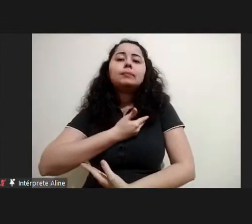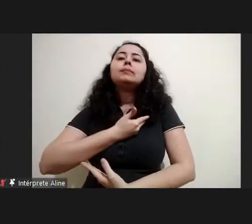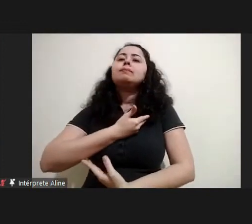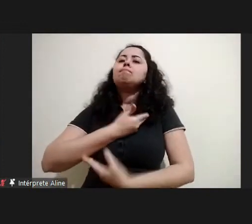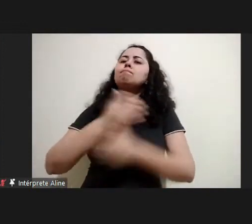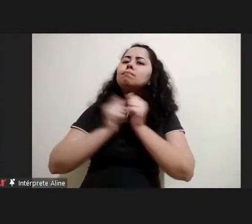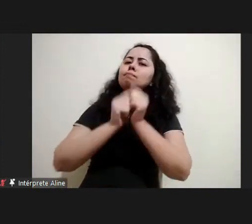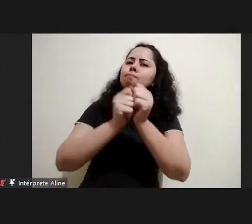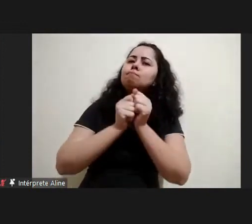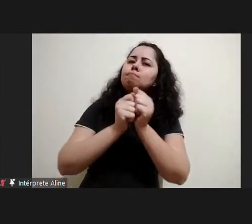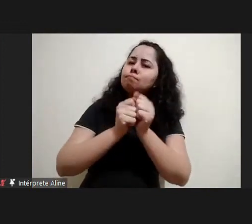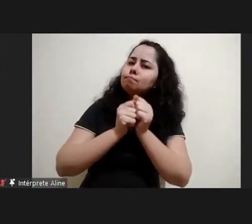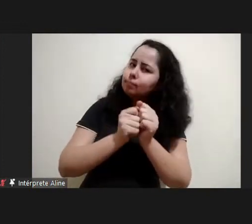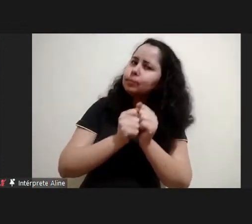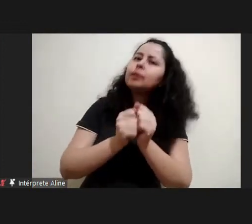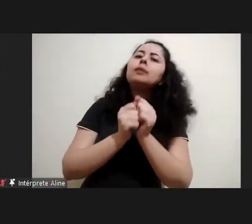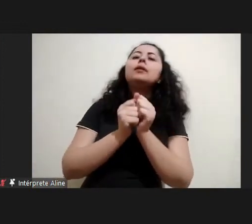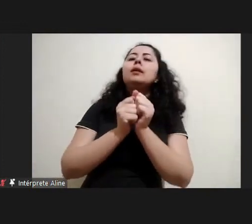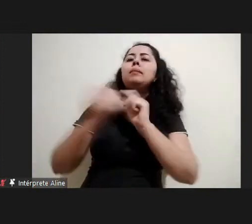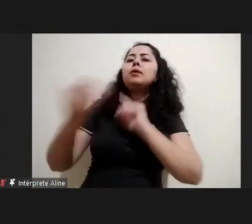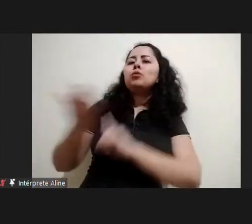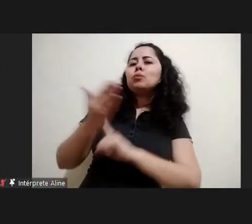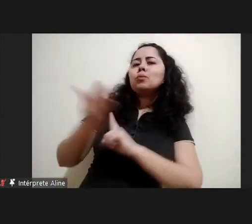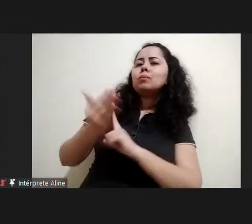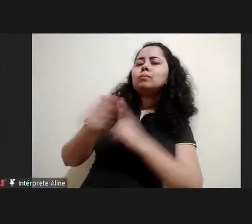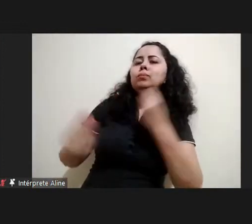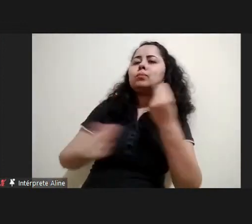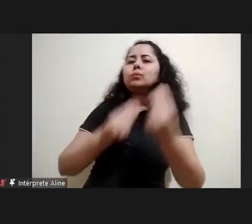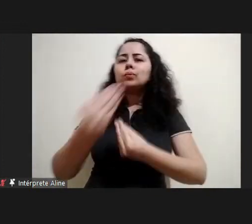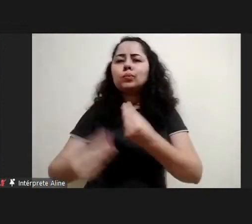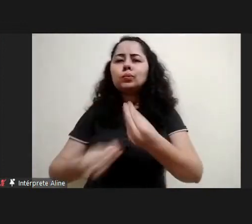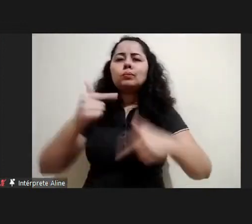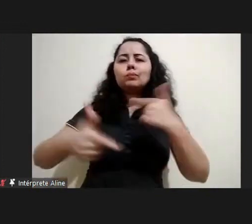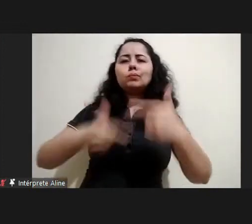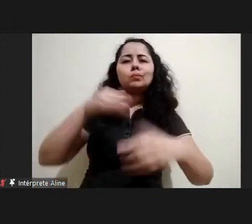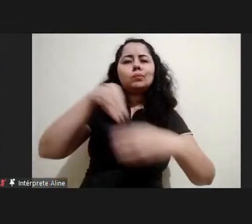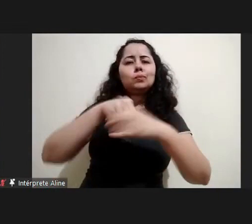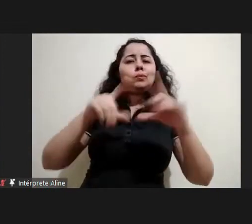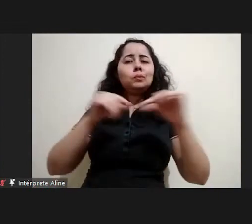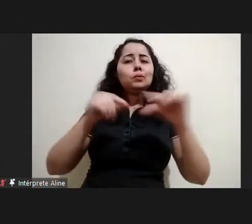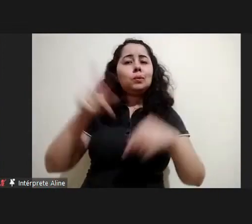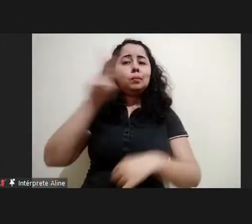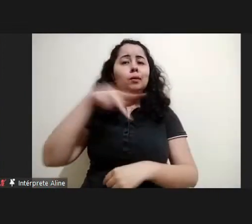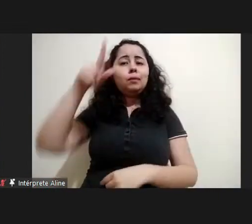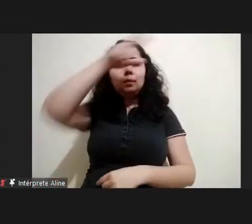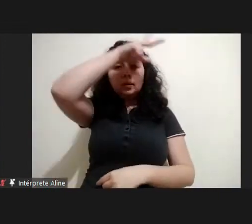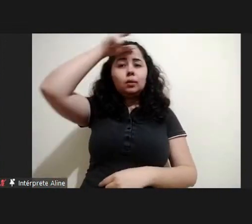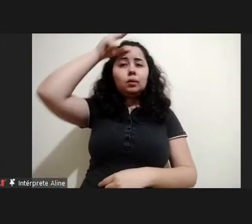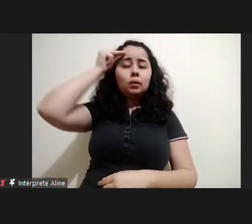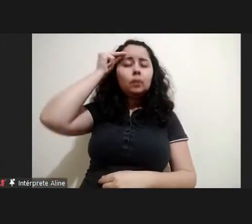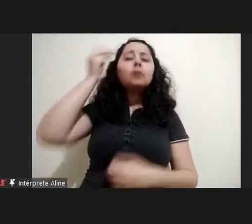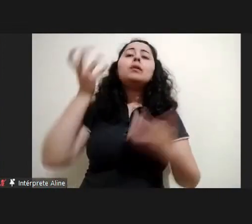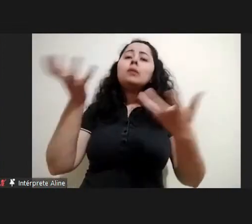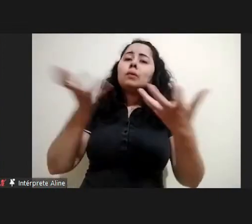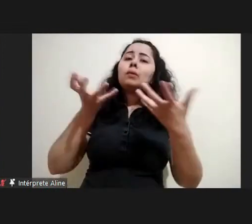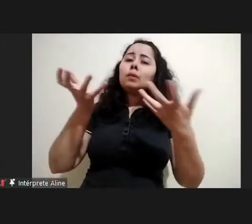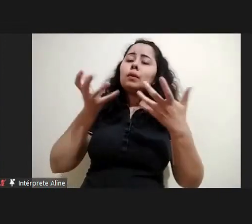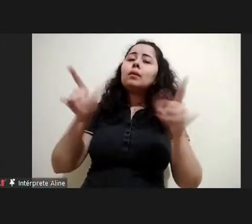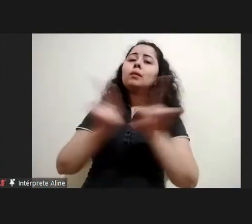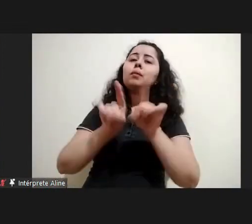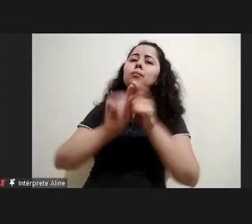a UFJF, a professora Gilene. Em nome dela, eu gostaria de cumprimentar e